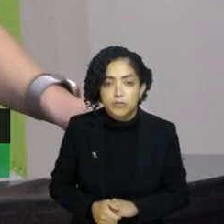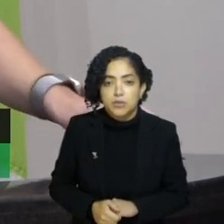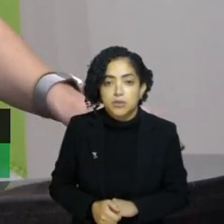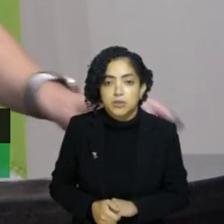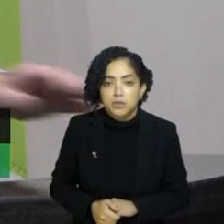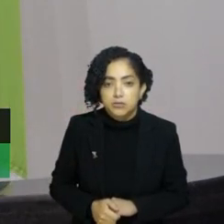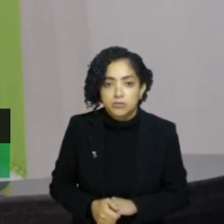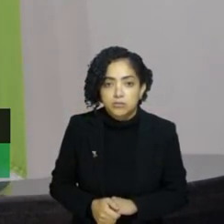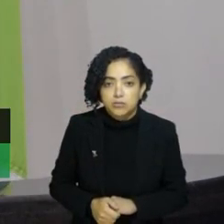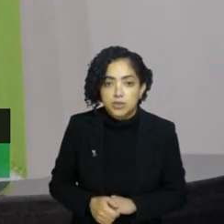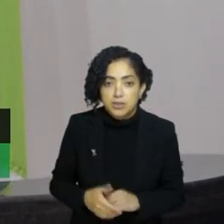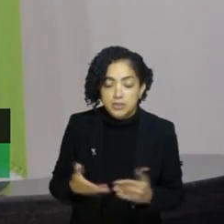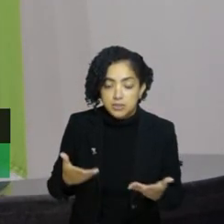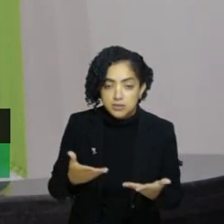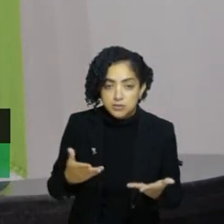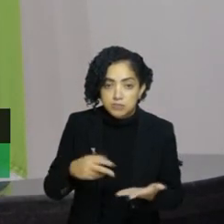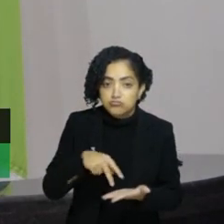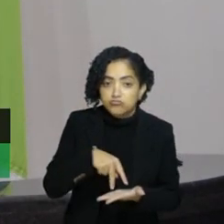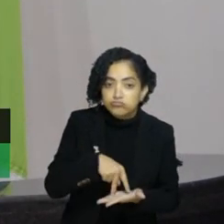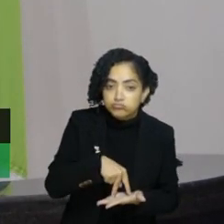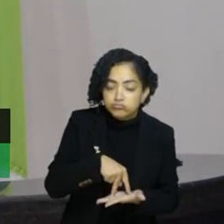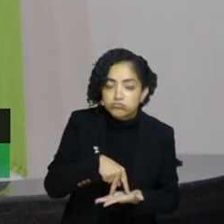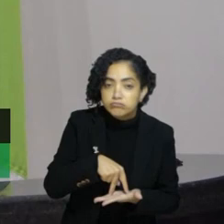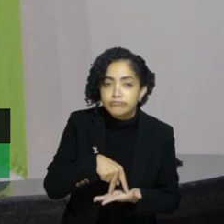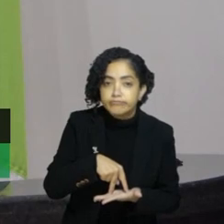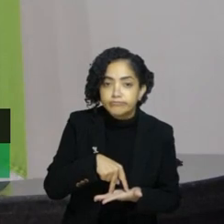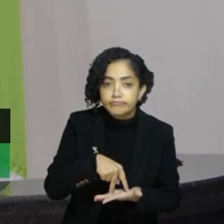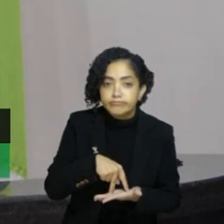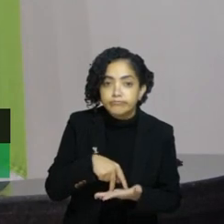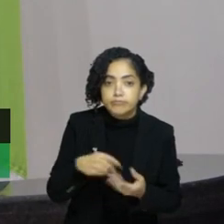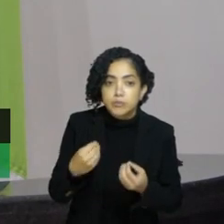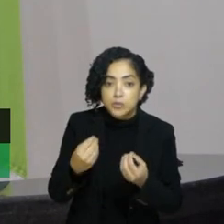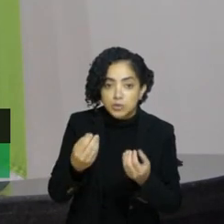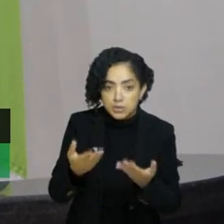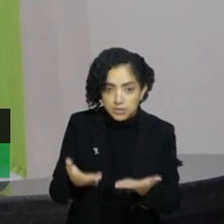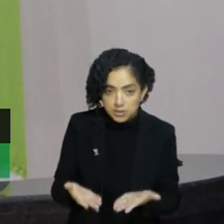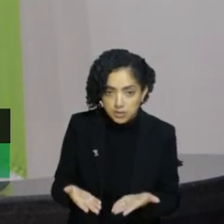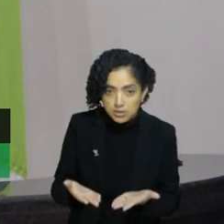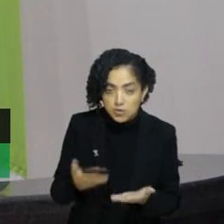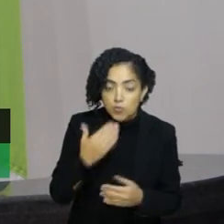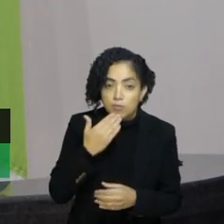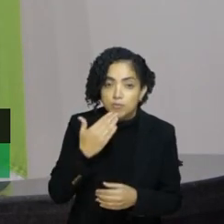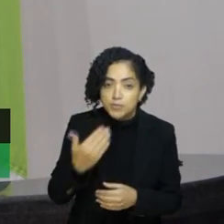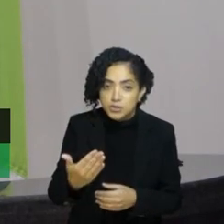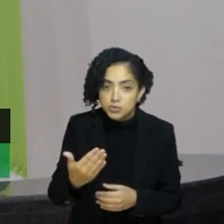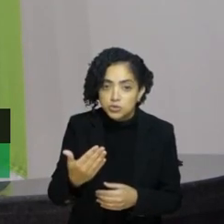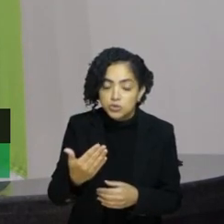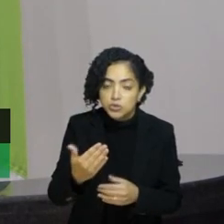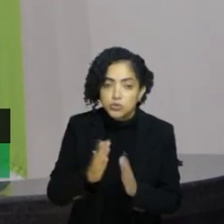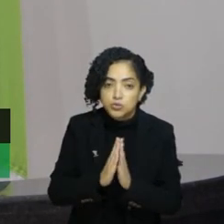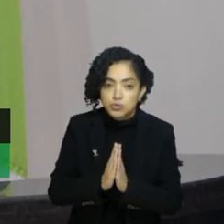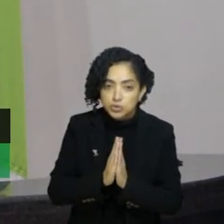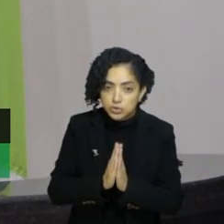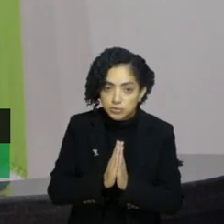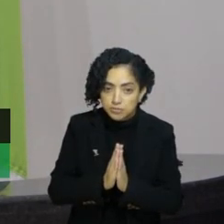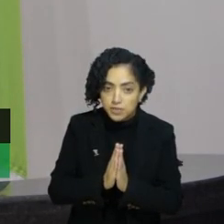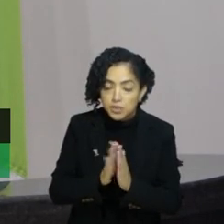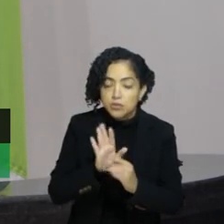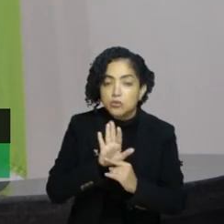sinceramente, me dirijo a essa tribuna hoje para entregar, senhor presidente, um pedido de apelo, de